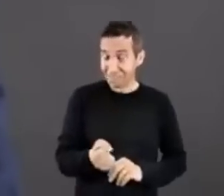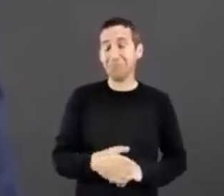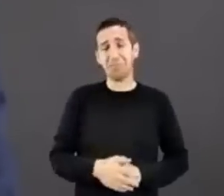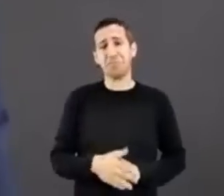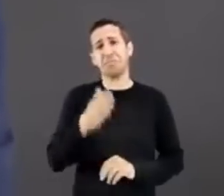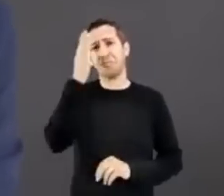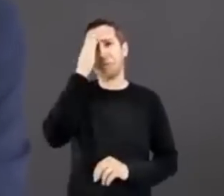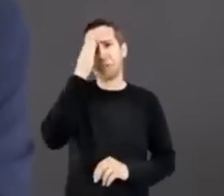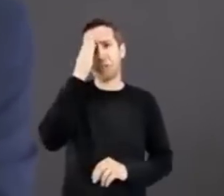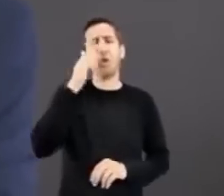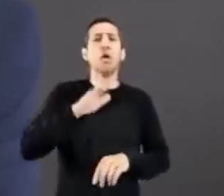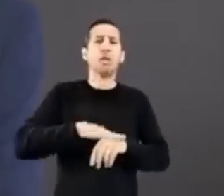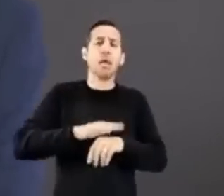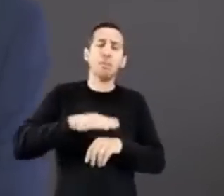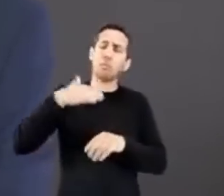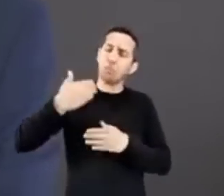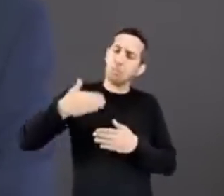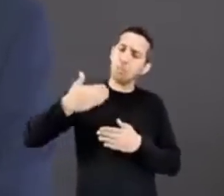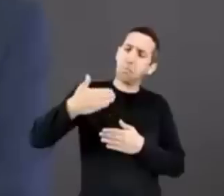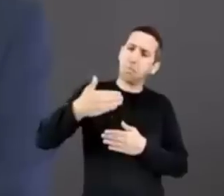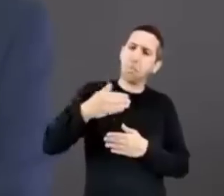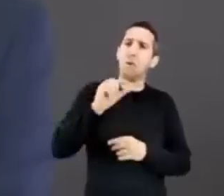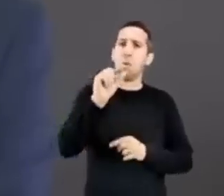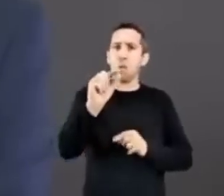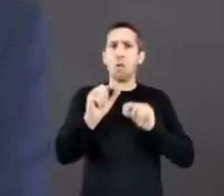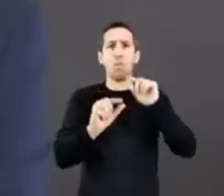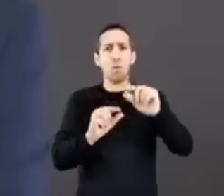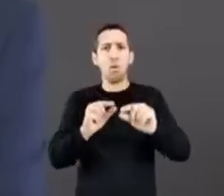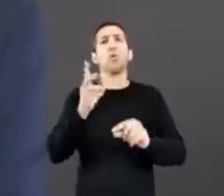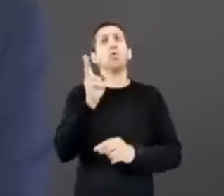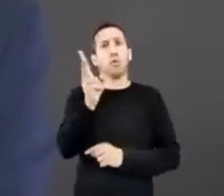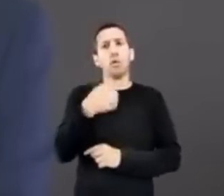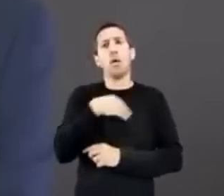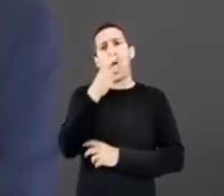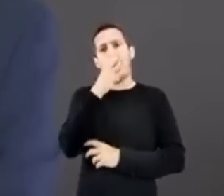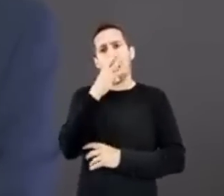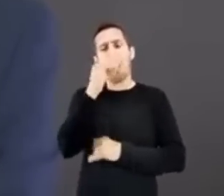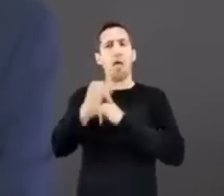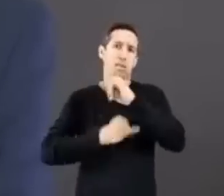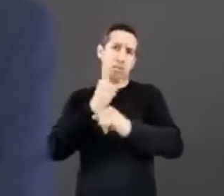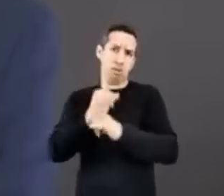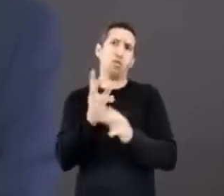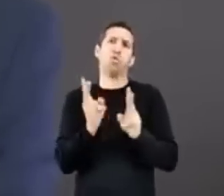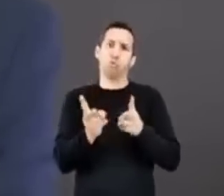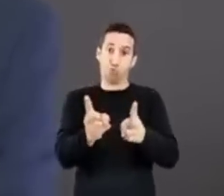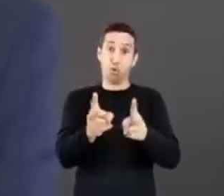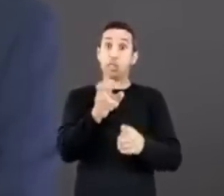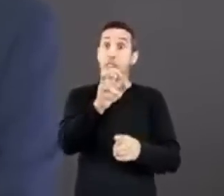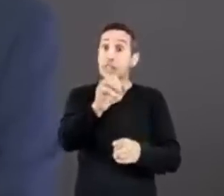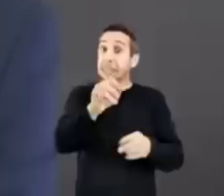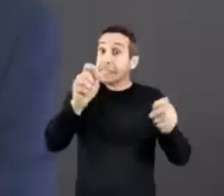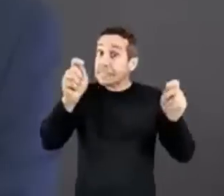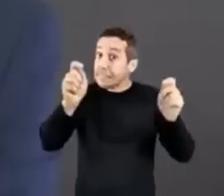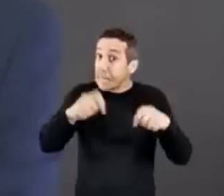Pouco a Pouco aos tempos Mas continue assistindo as pregações pela internet quando você puder tiver em